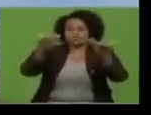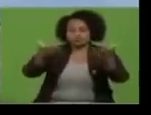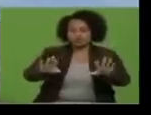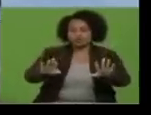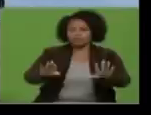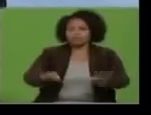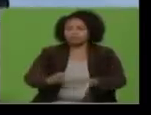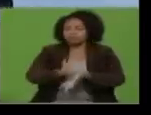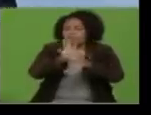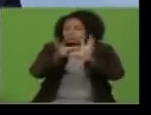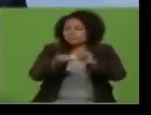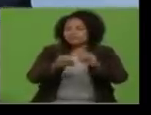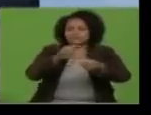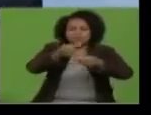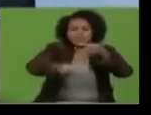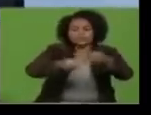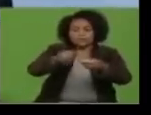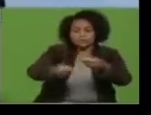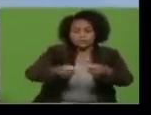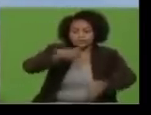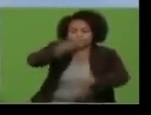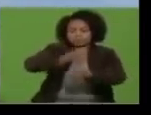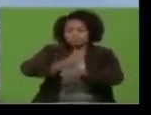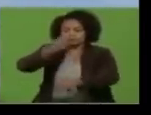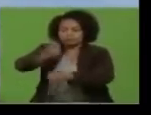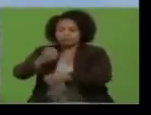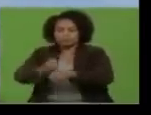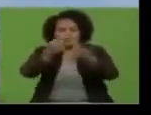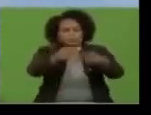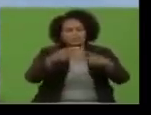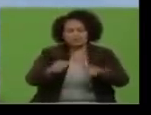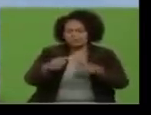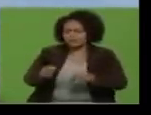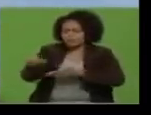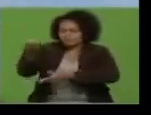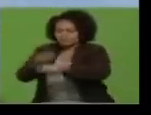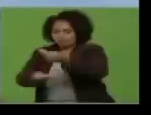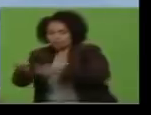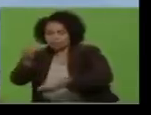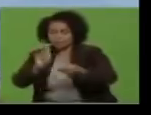em funcionamento grande parte dos serviços públicos do comércio, dos mercados,